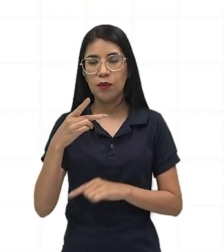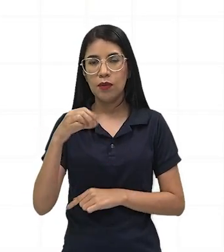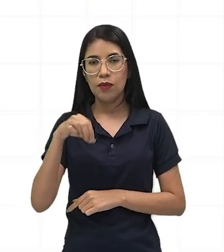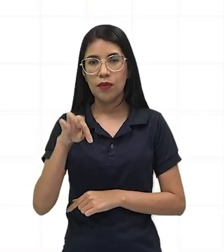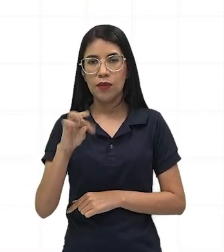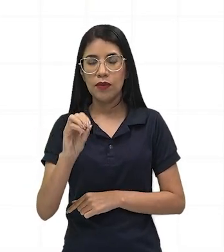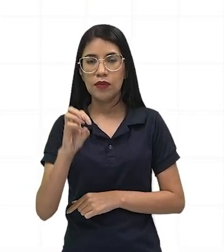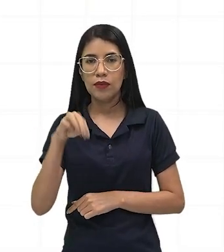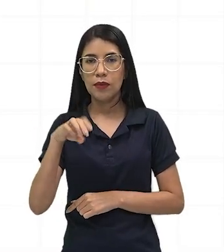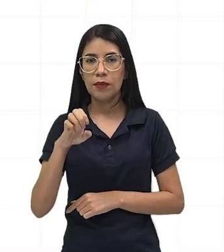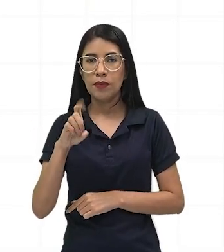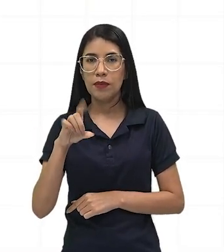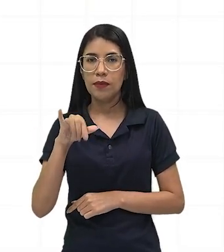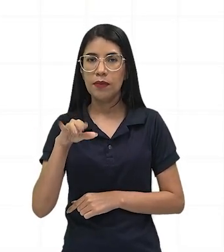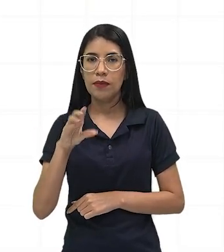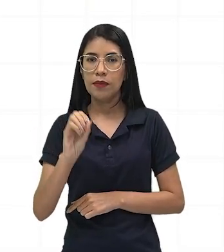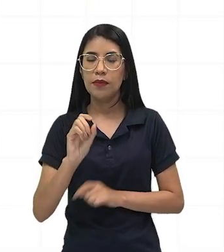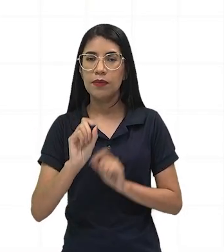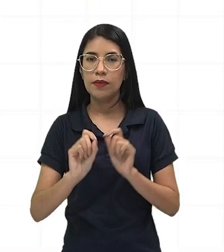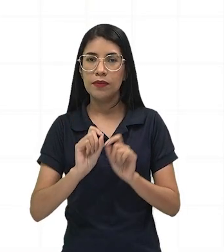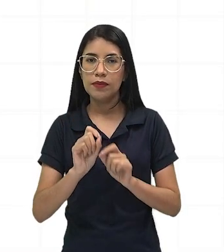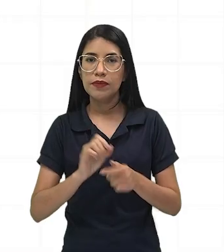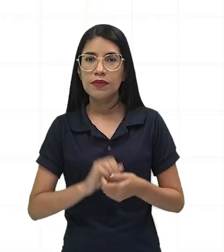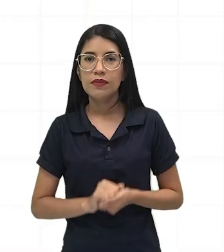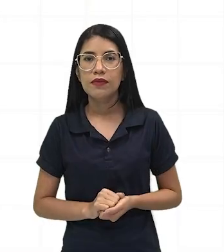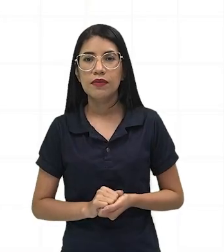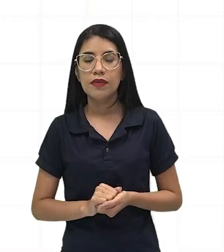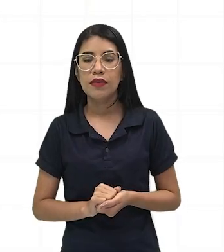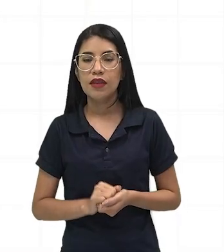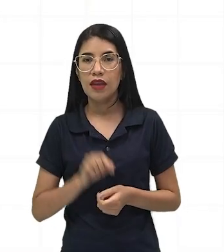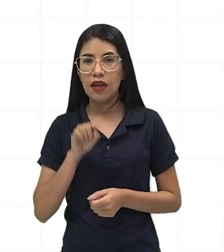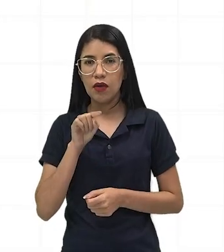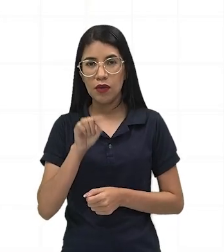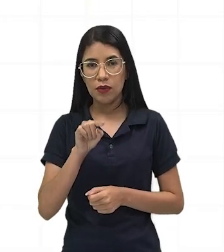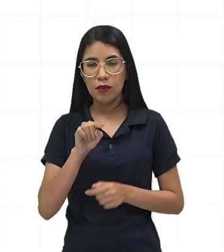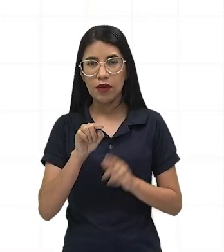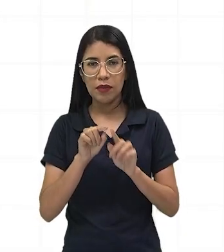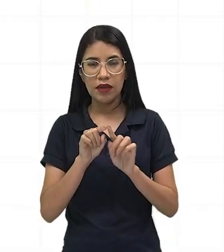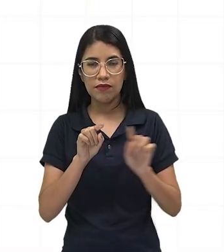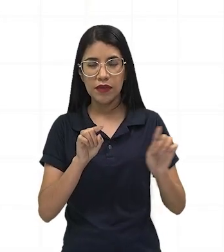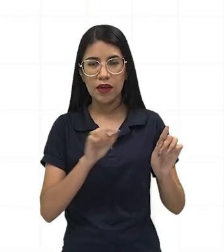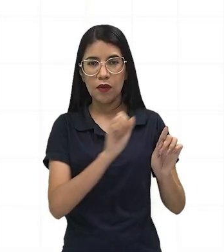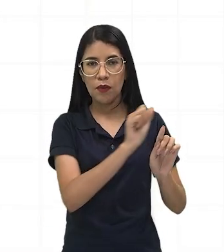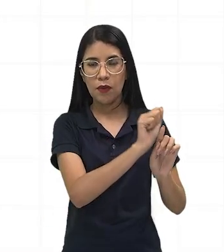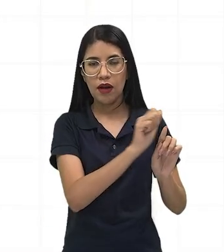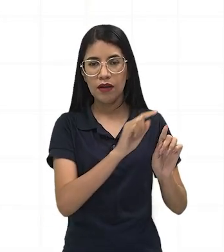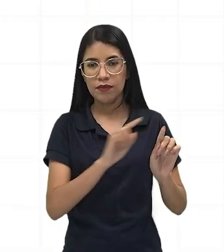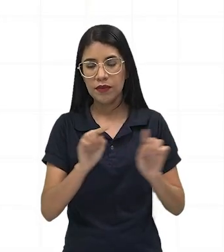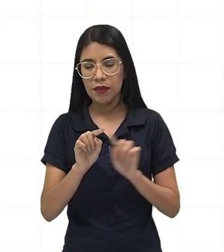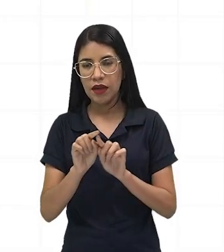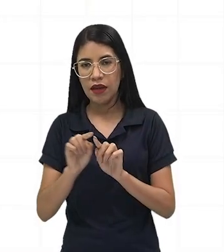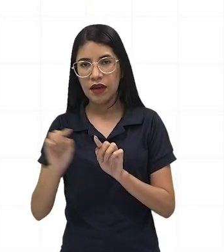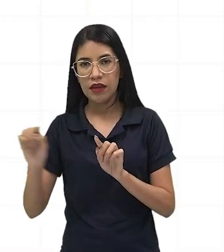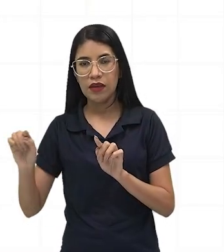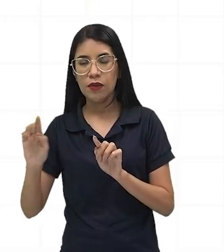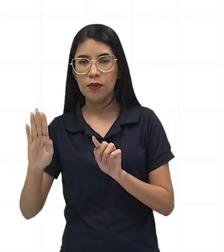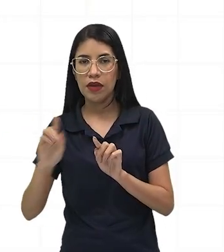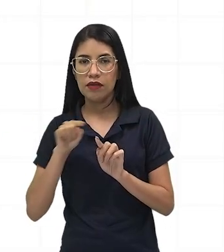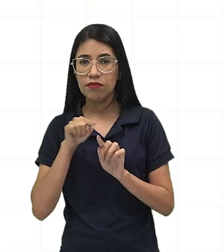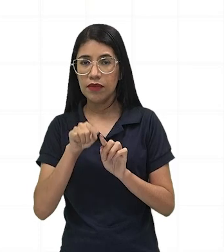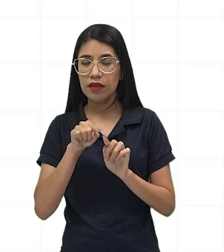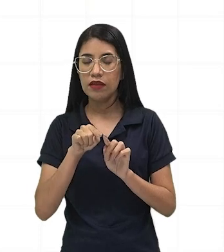é meu ponto médio? É exatamente o que está bem no meio do segmento. Ou